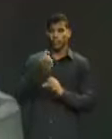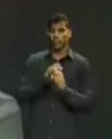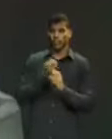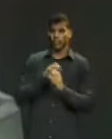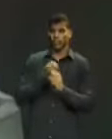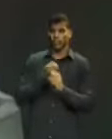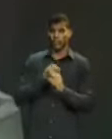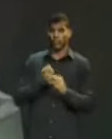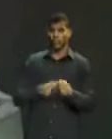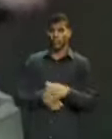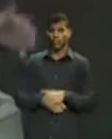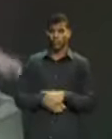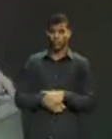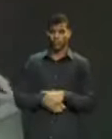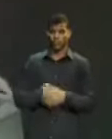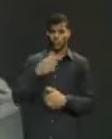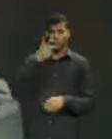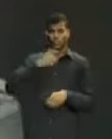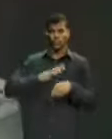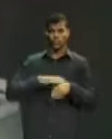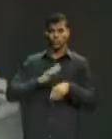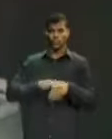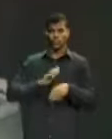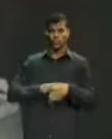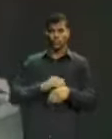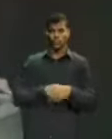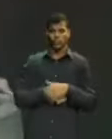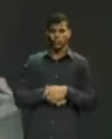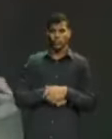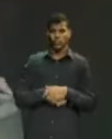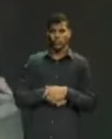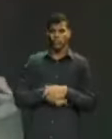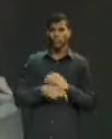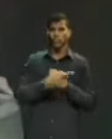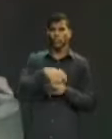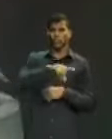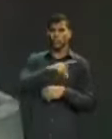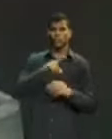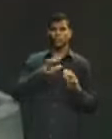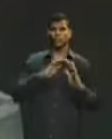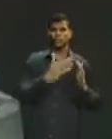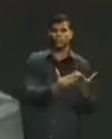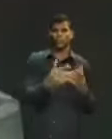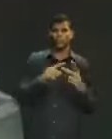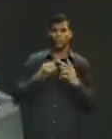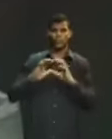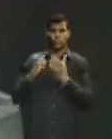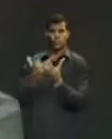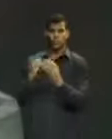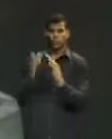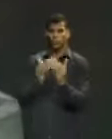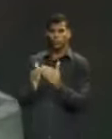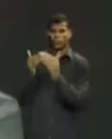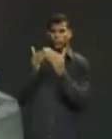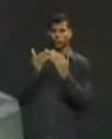eu percorri mais de 150 de escolas, comunidades,